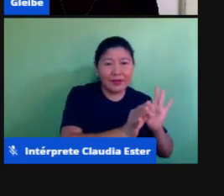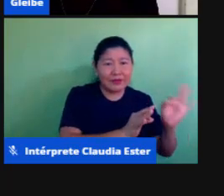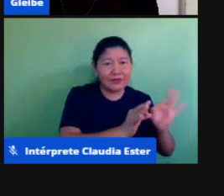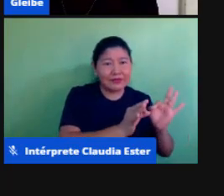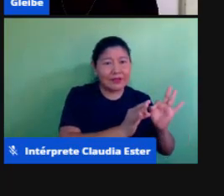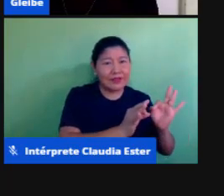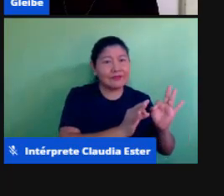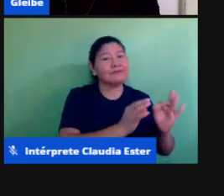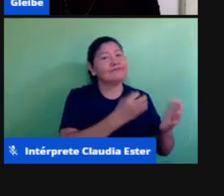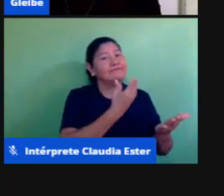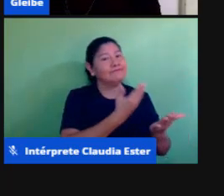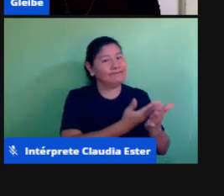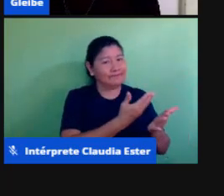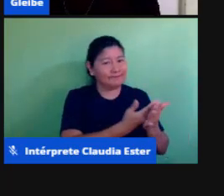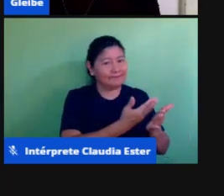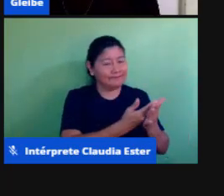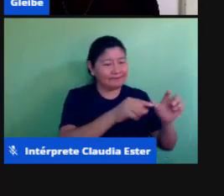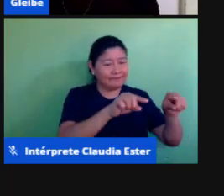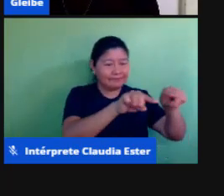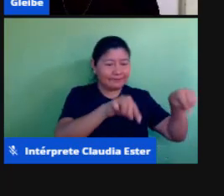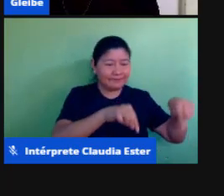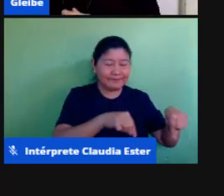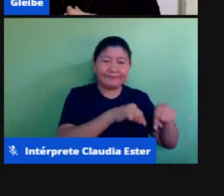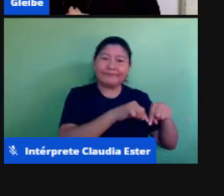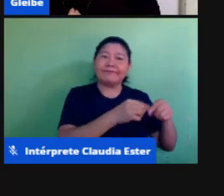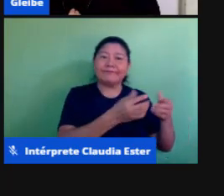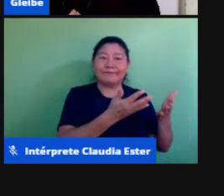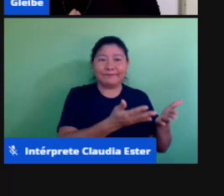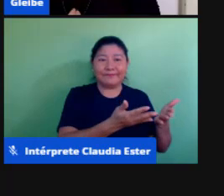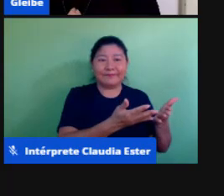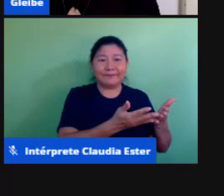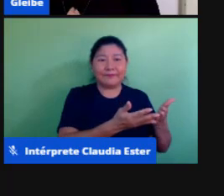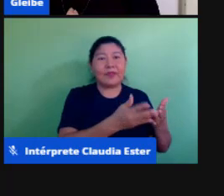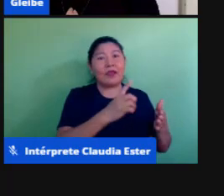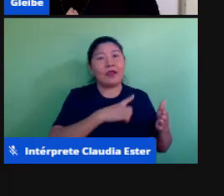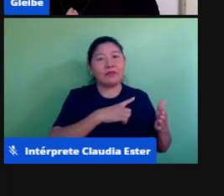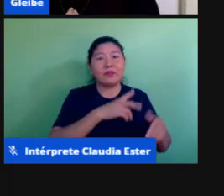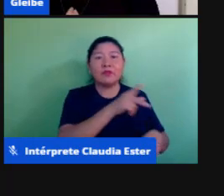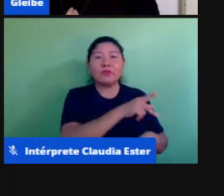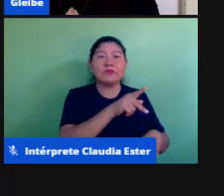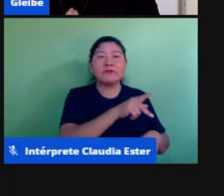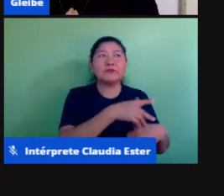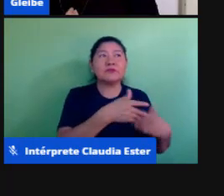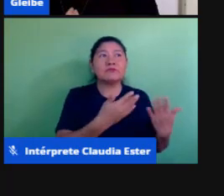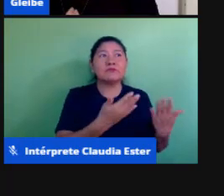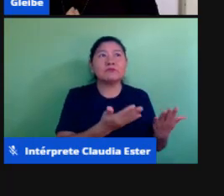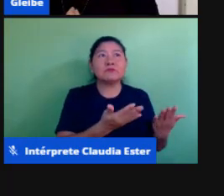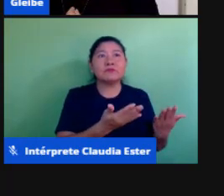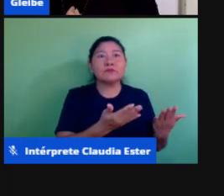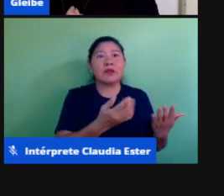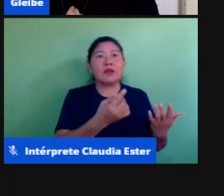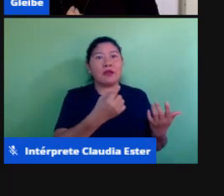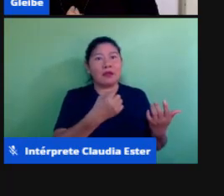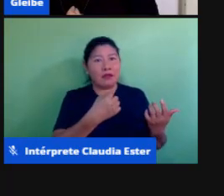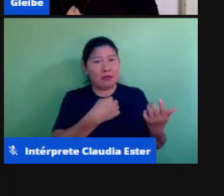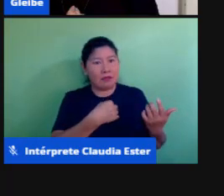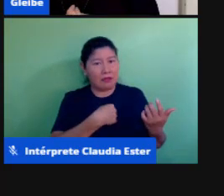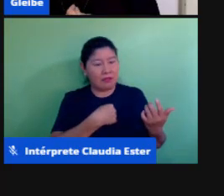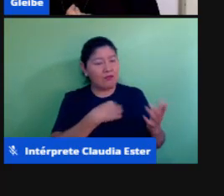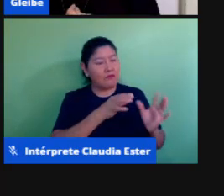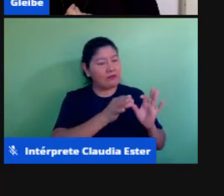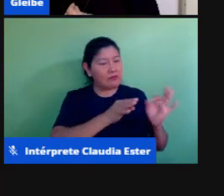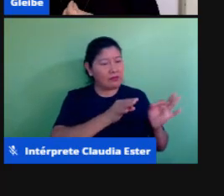o meu aprendizado. E eu tenho, como professor, eu que passo isso, eu que vou